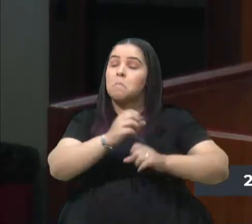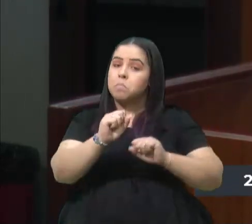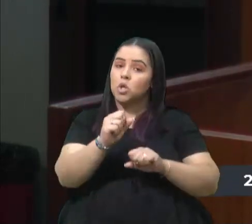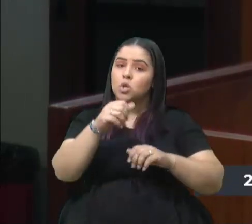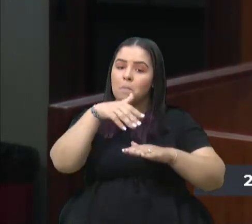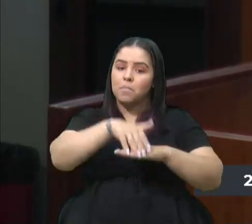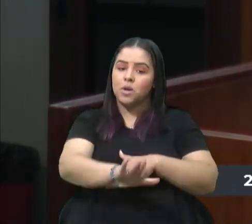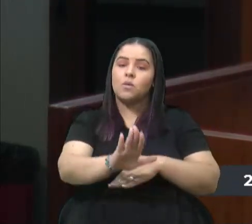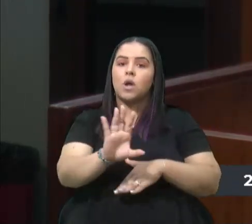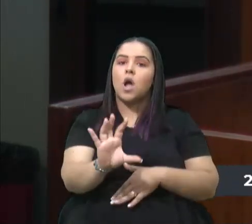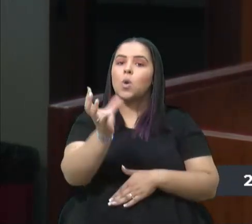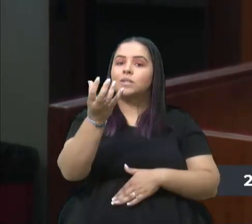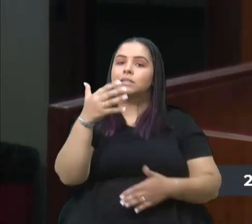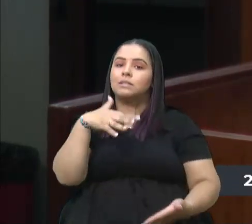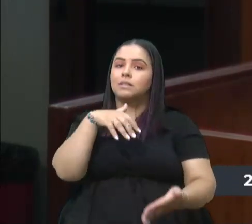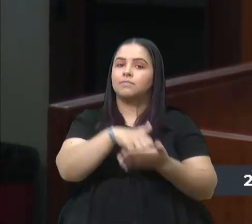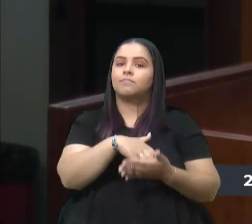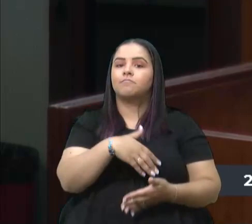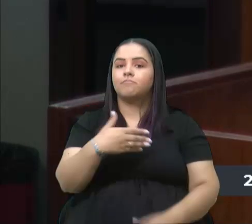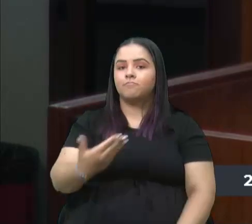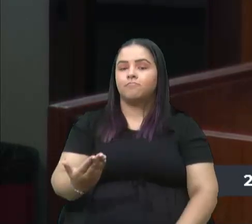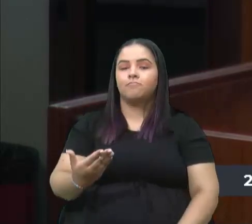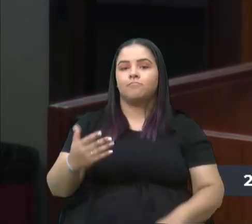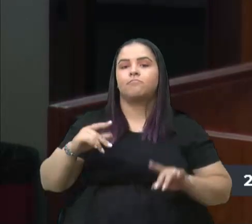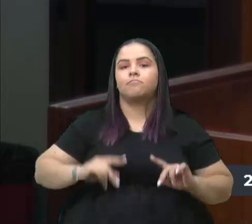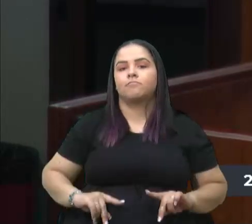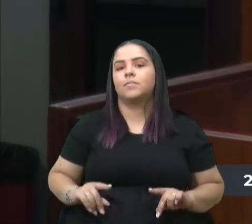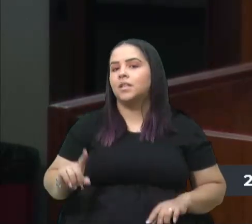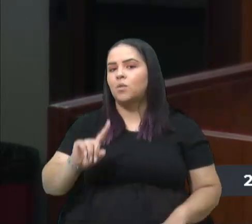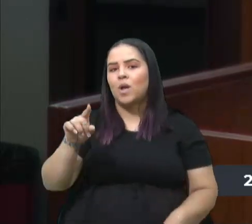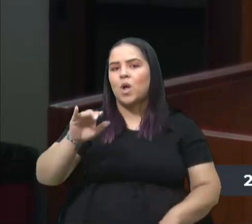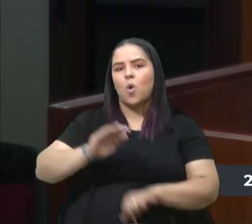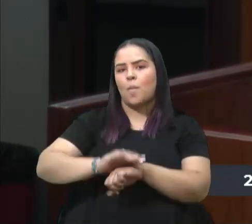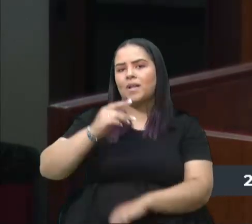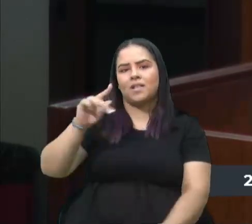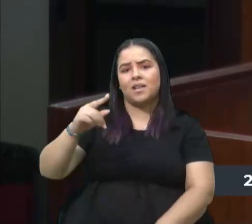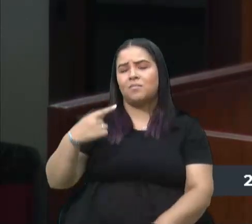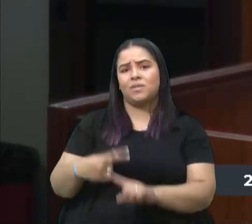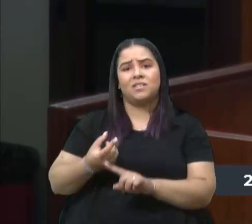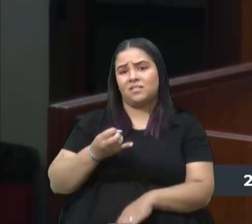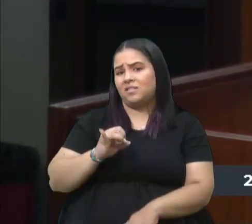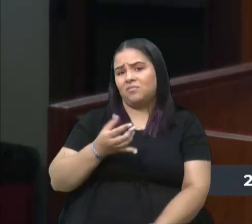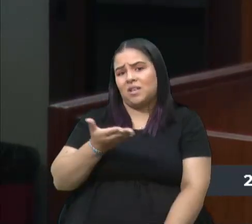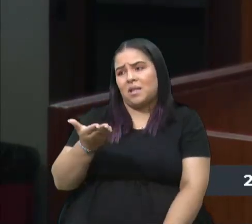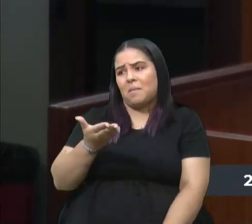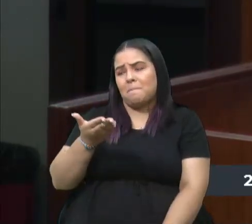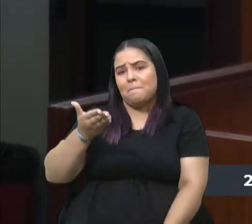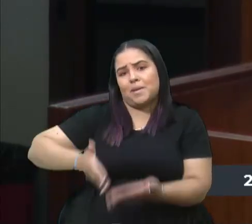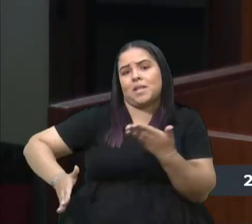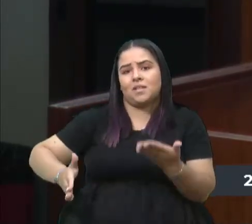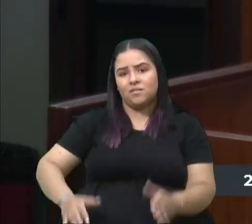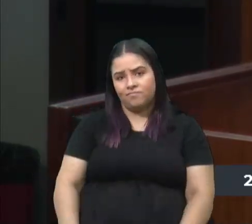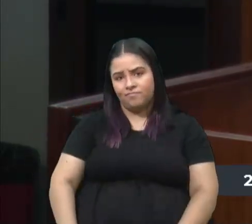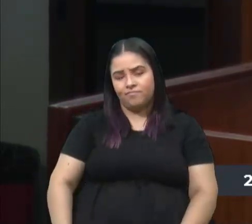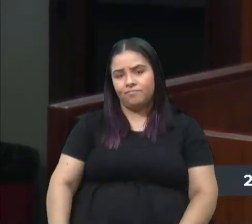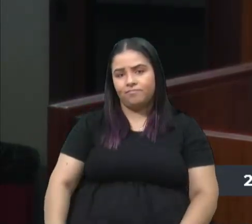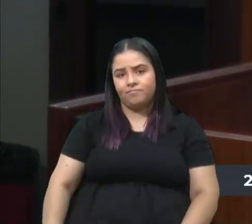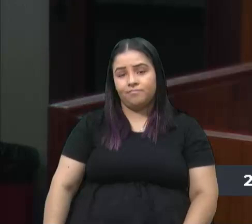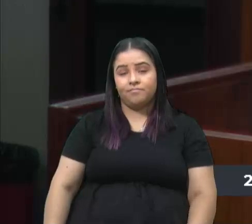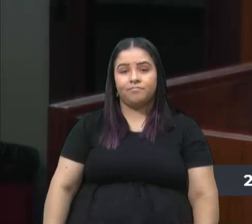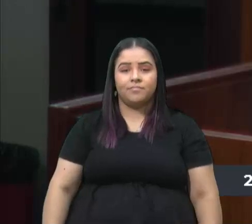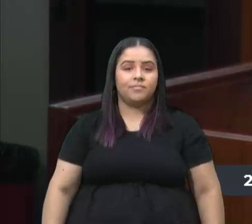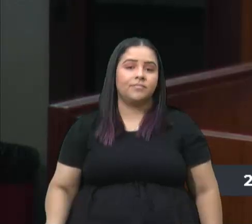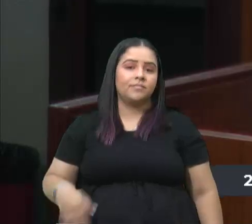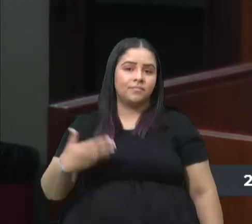e ocasionando um acidente na vida das pessoas, mas não por culpa dele, porque senão ele perde a concorrência. E ele, infelizmente,